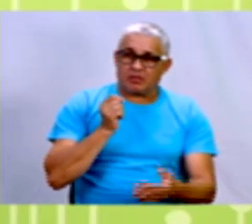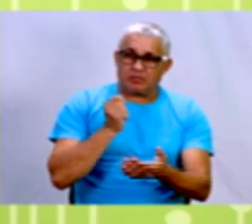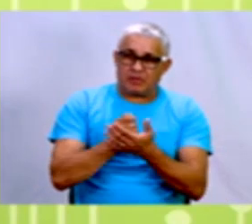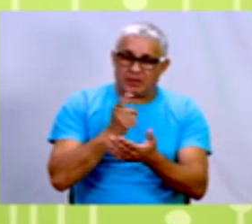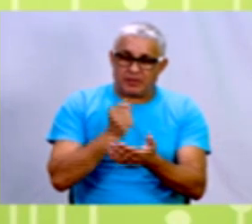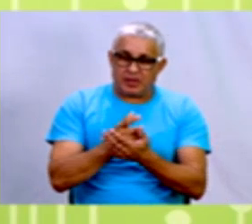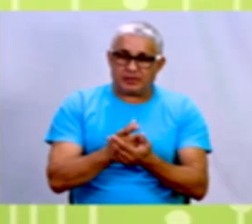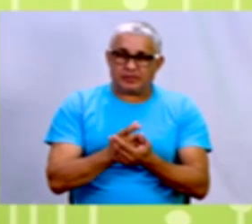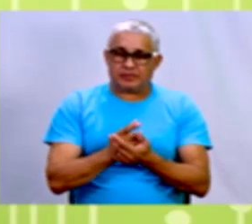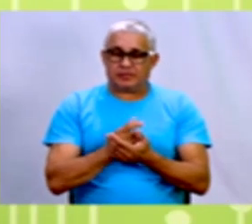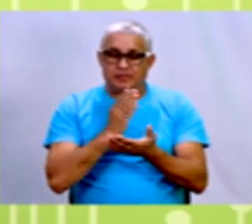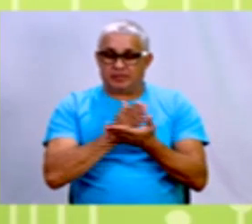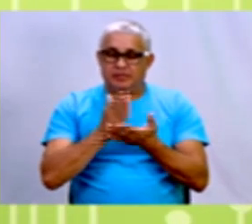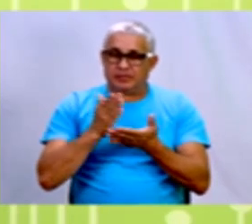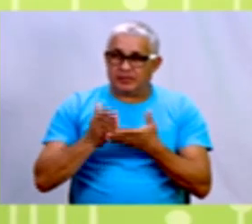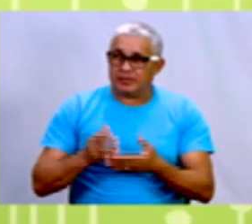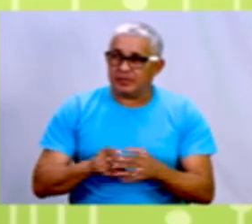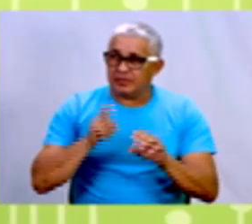da dívida, tá?